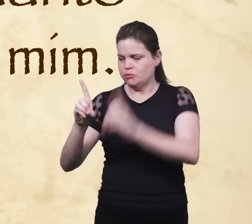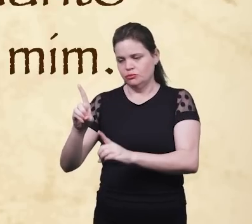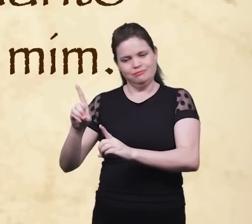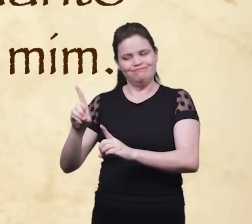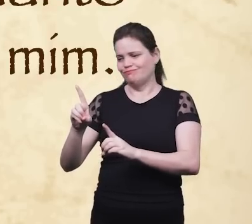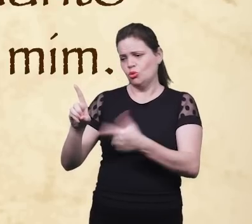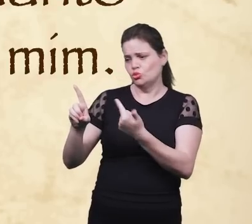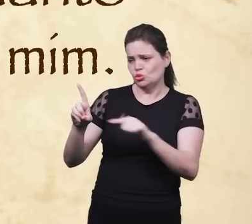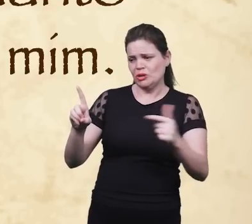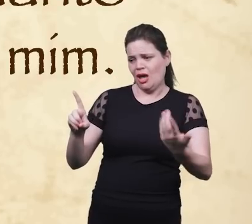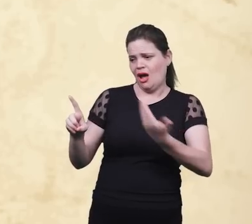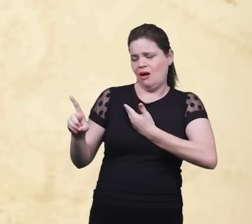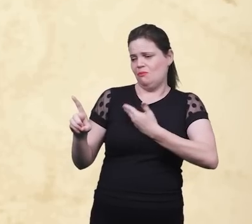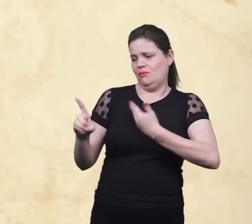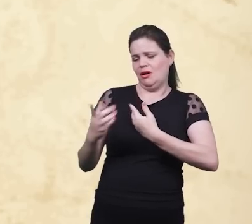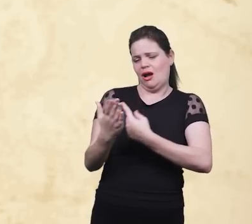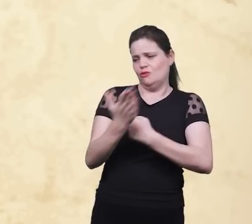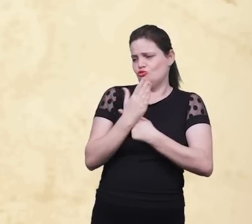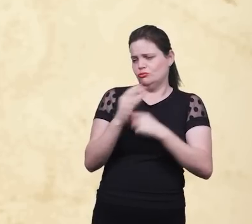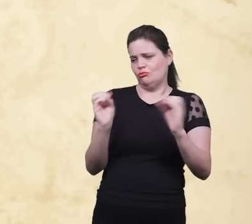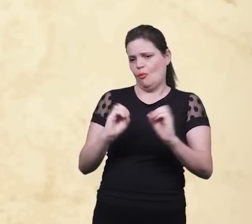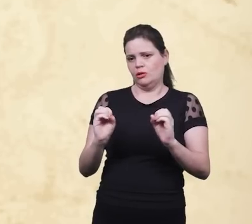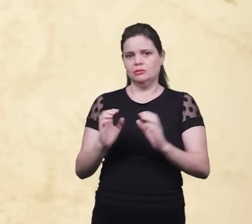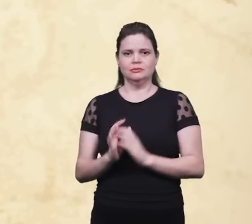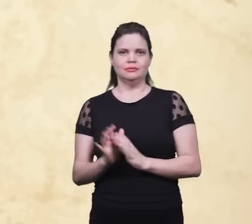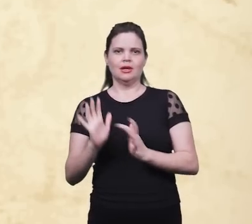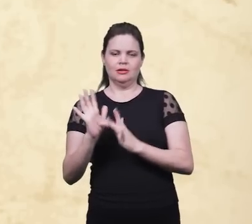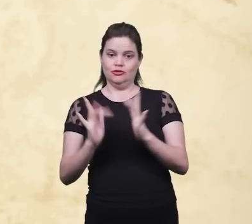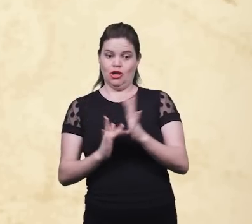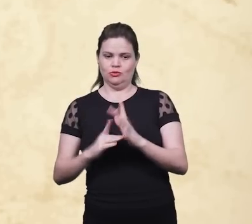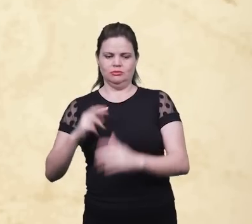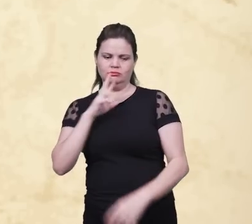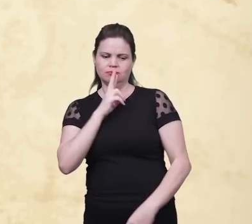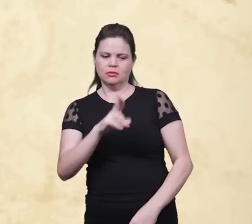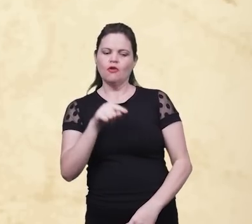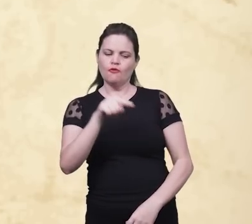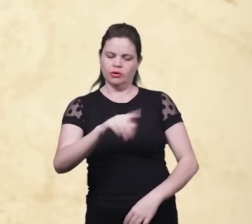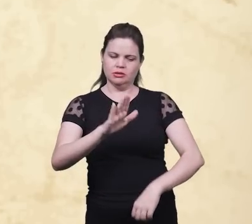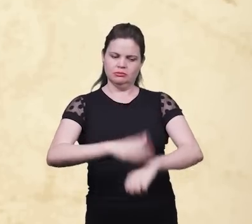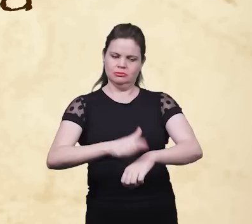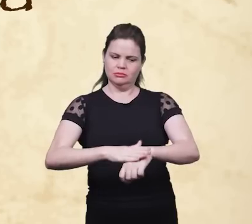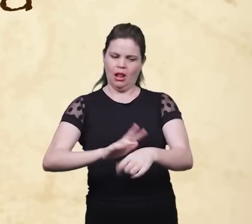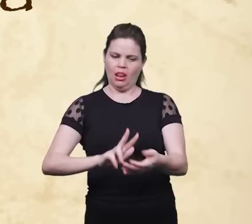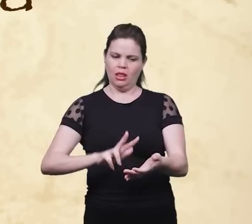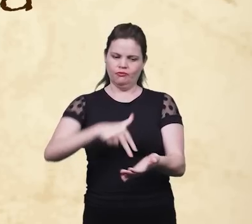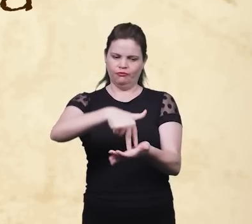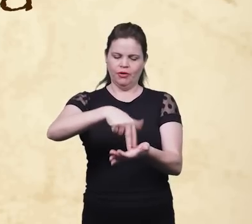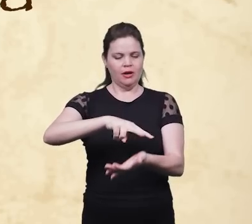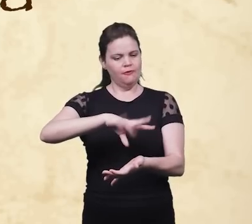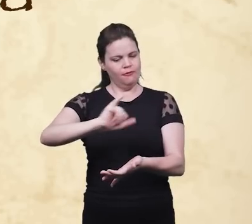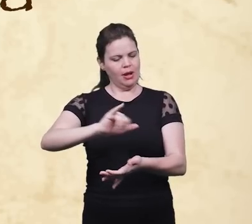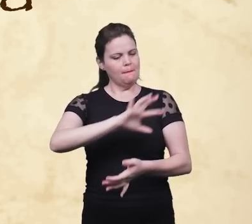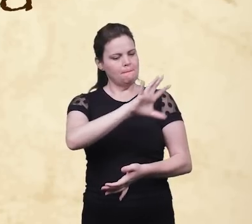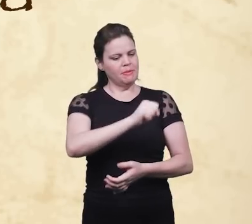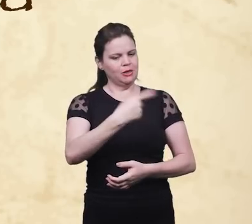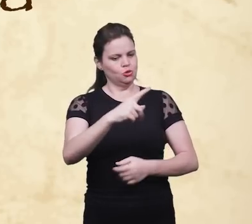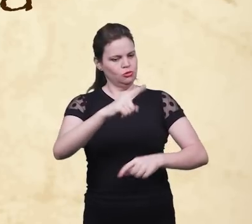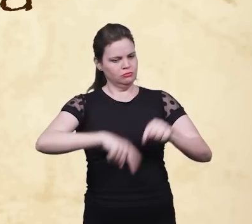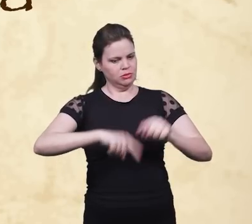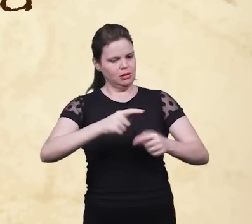desce outro antes de mim. Jesus disse-lhe: Levanta-te, toma tua cama e anda. Logo aquele homem ficou